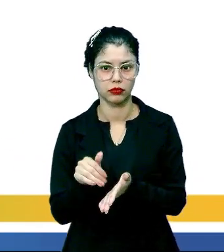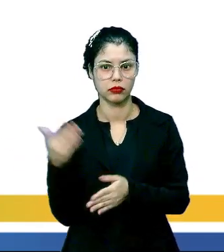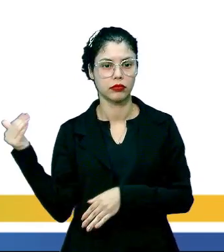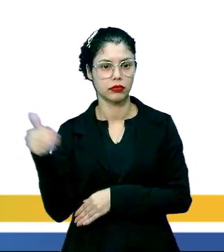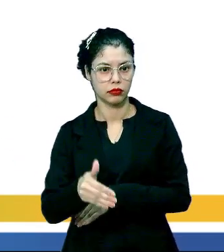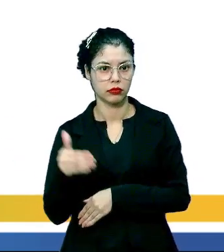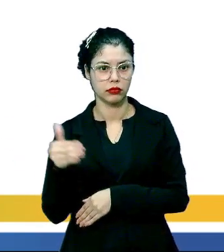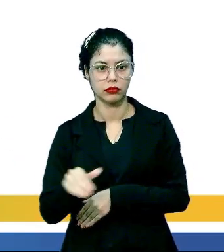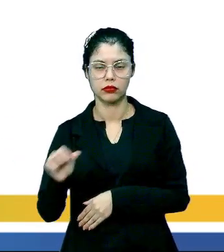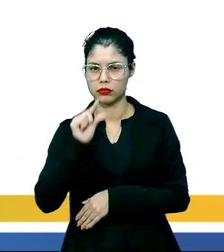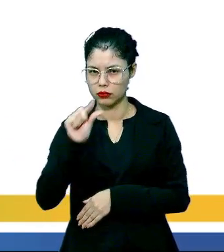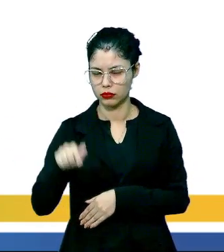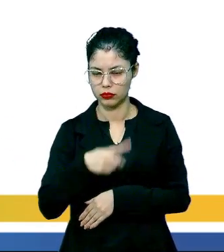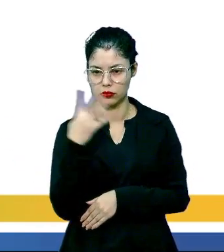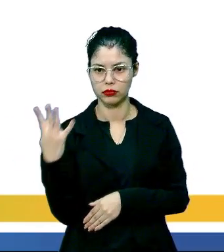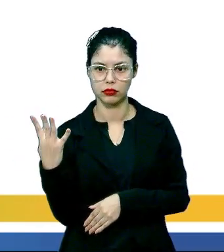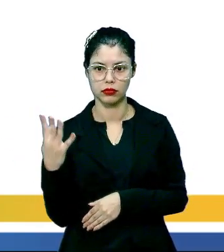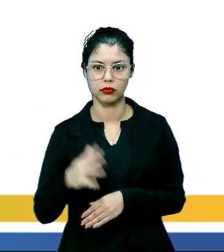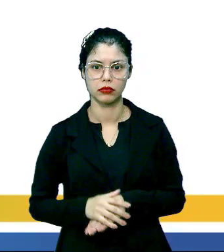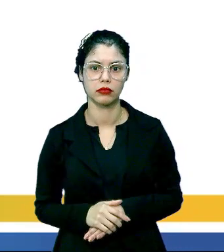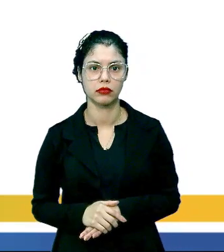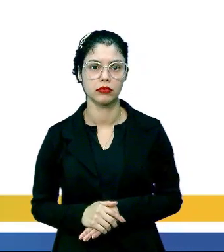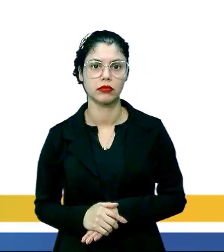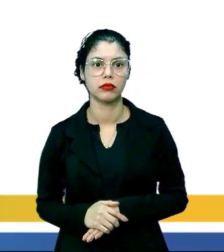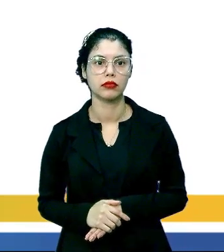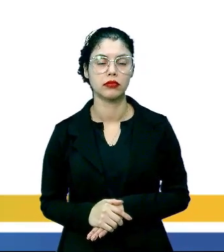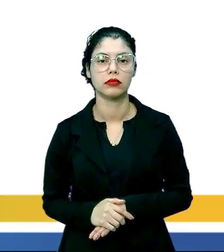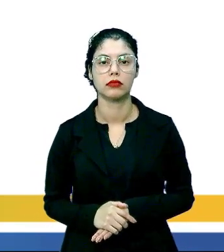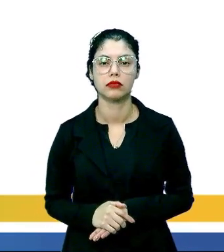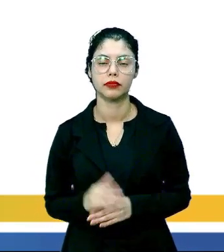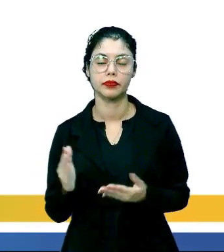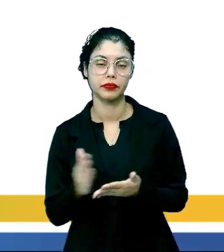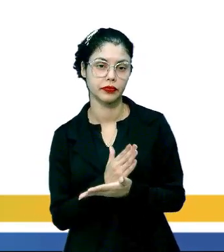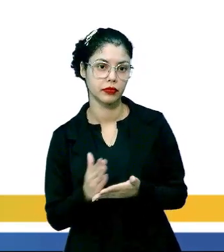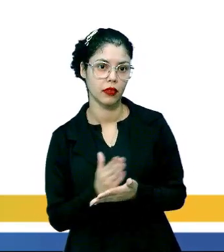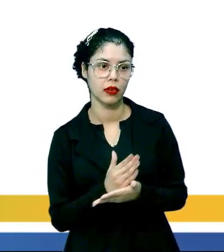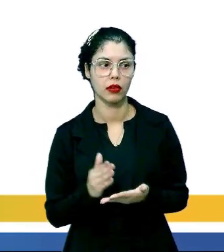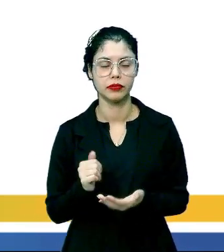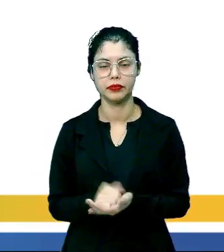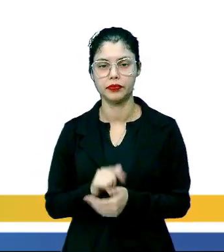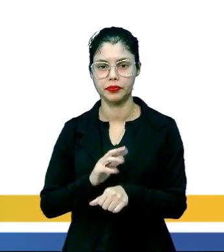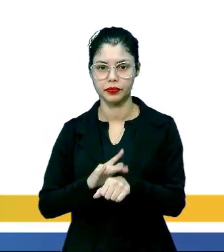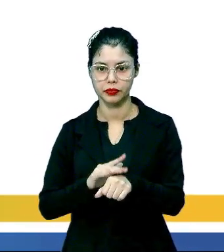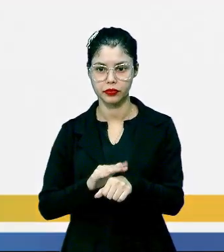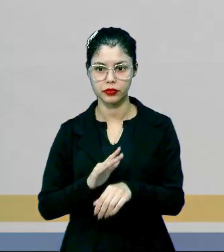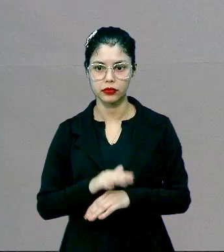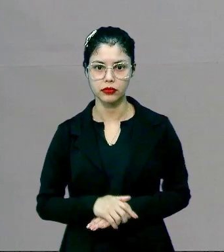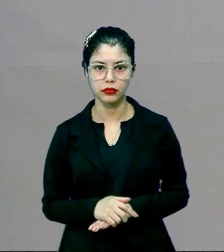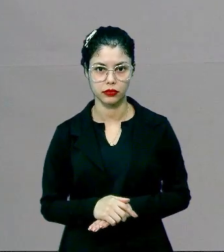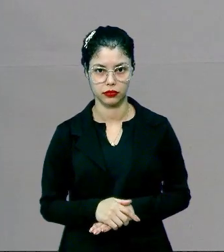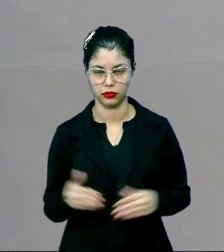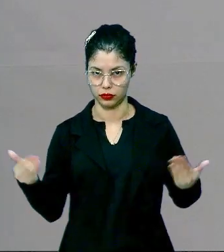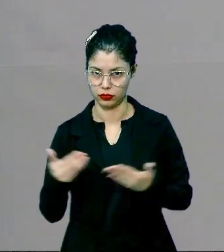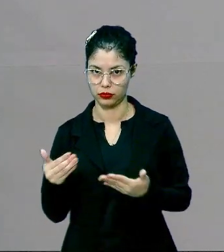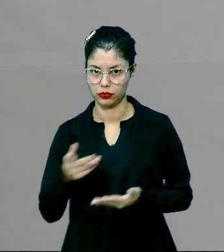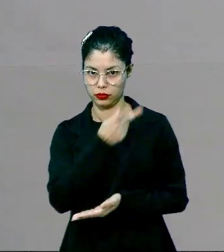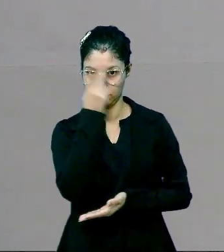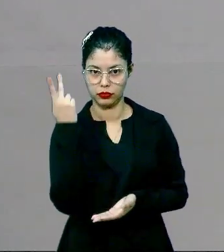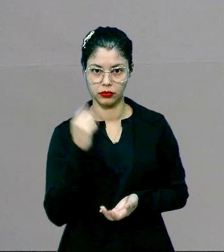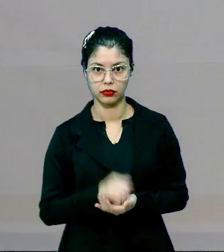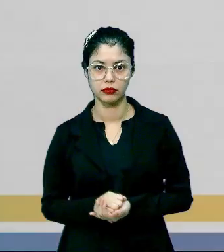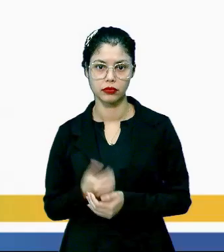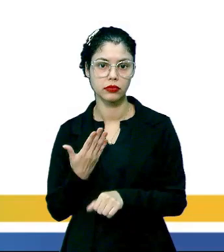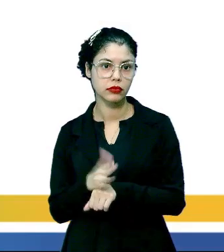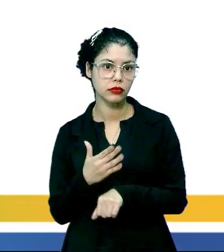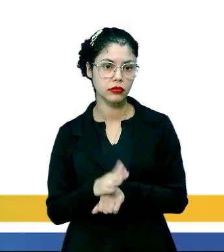elimina frequentemente em pequenas quantidades, tá? Então, isso aqui são algumas doenças. Agora, pessoal,